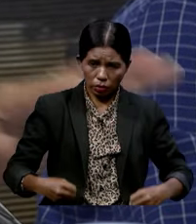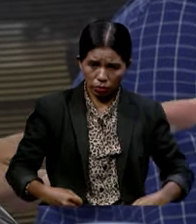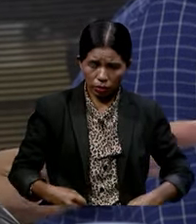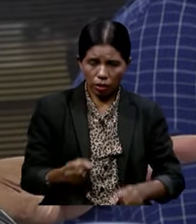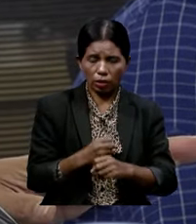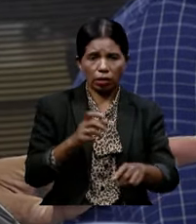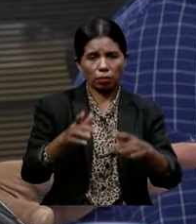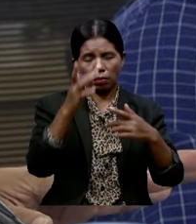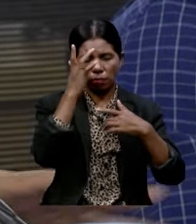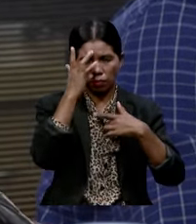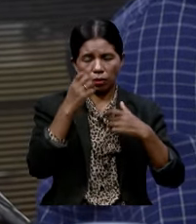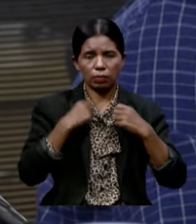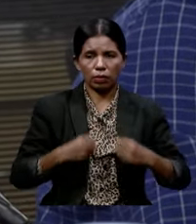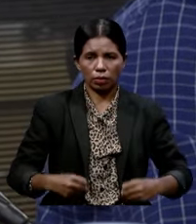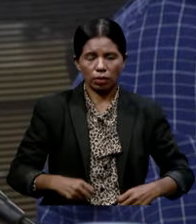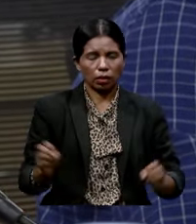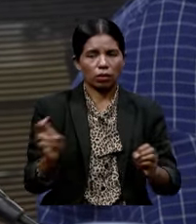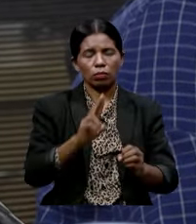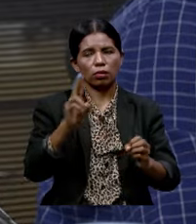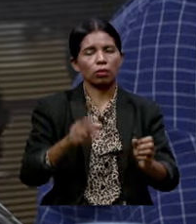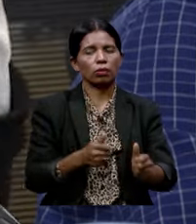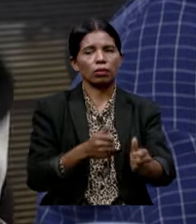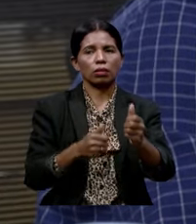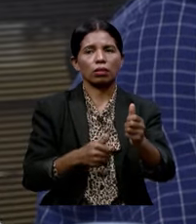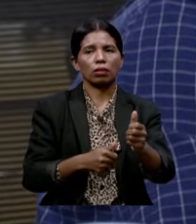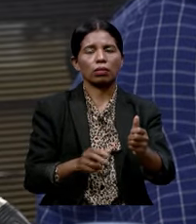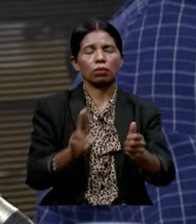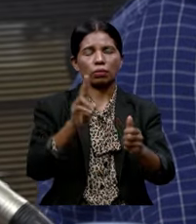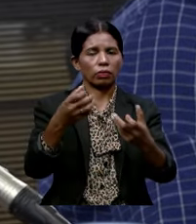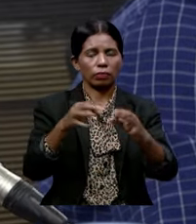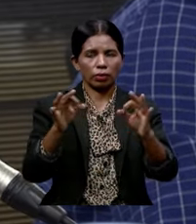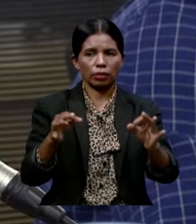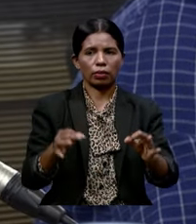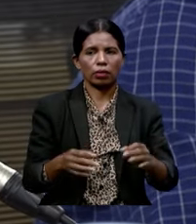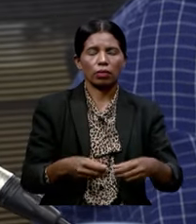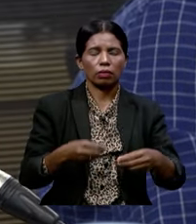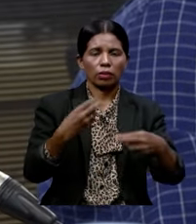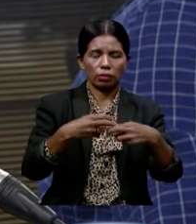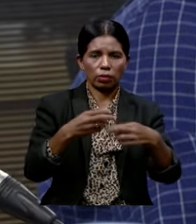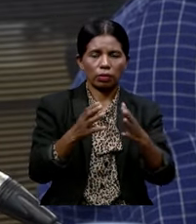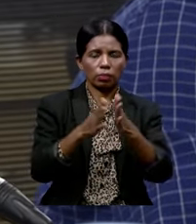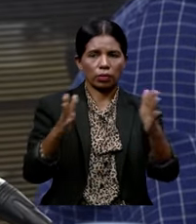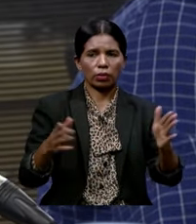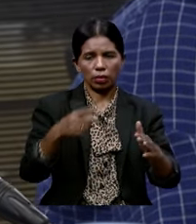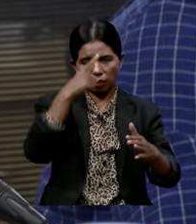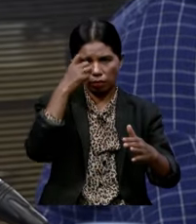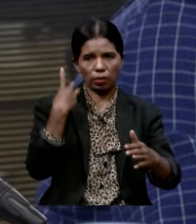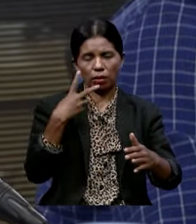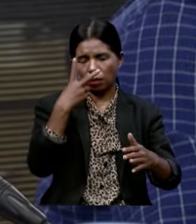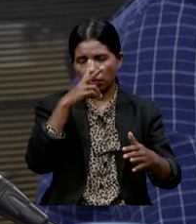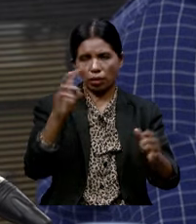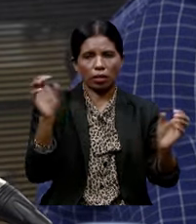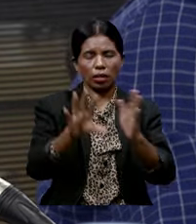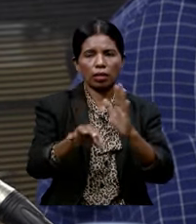usa la tuir standard be makia o ni bele usa liutia, idane prejudica te bestamba. Amila